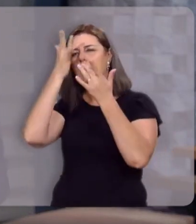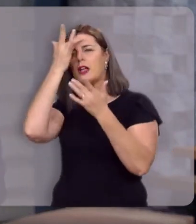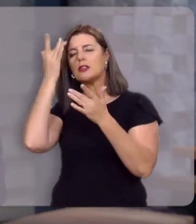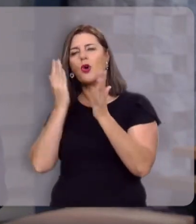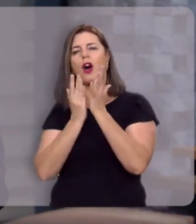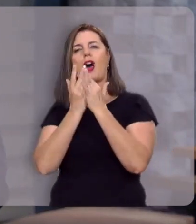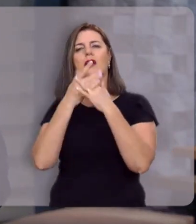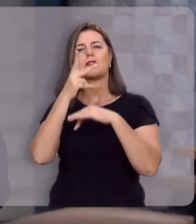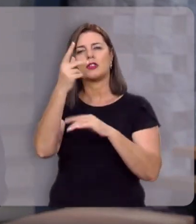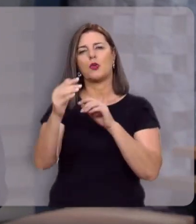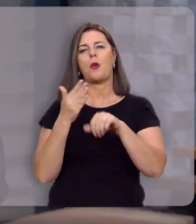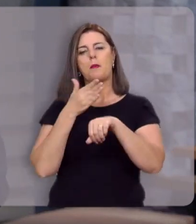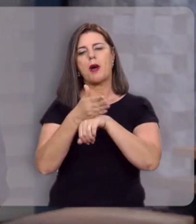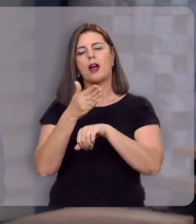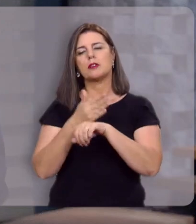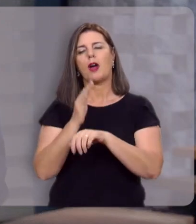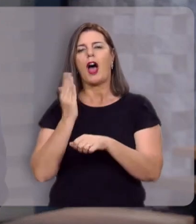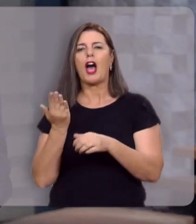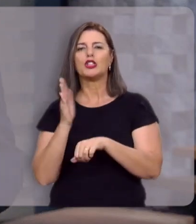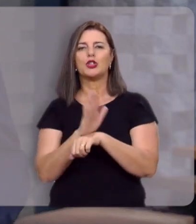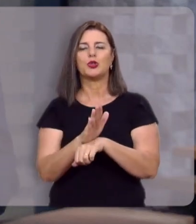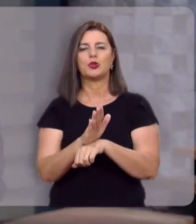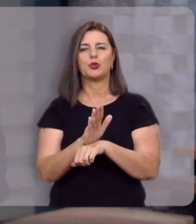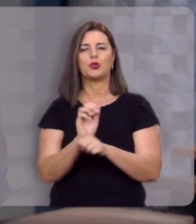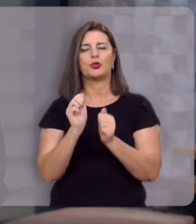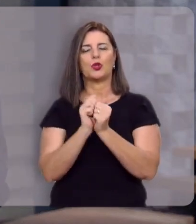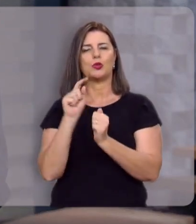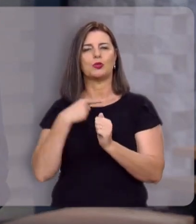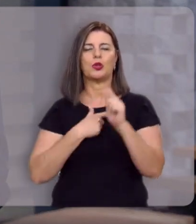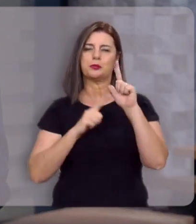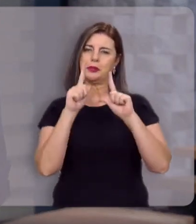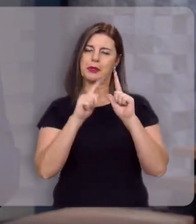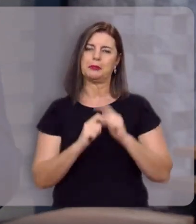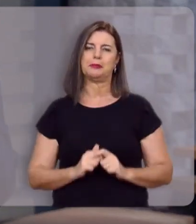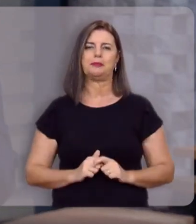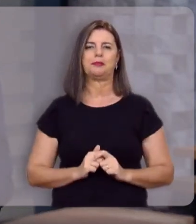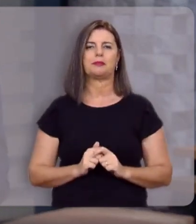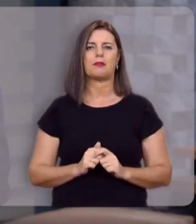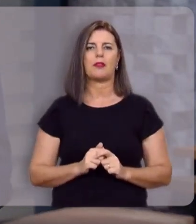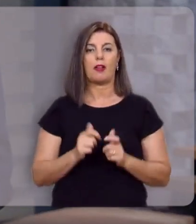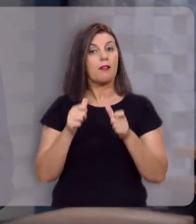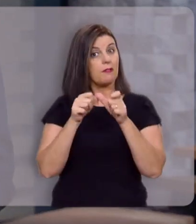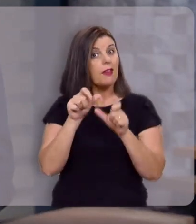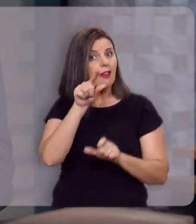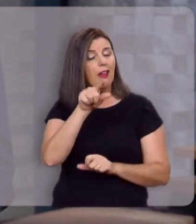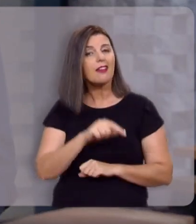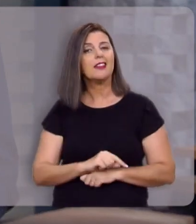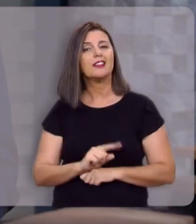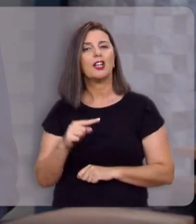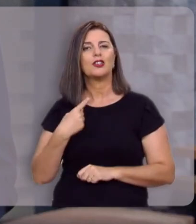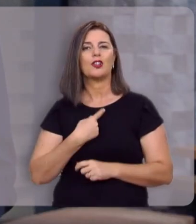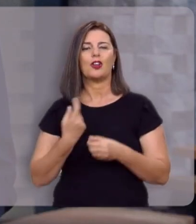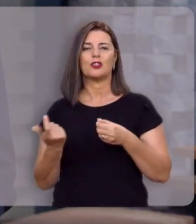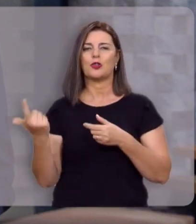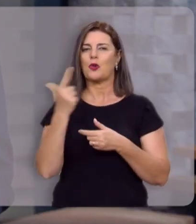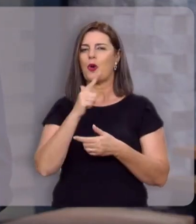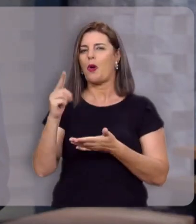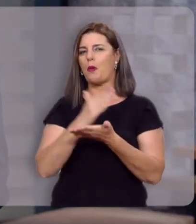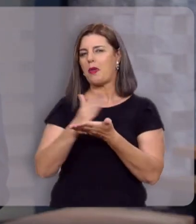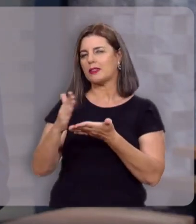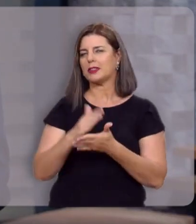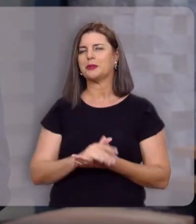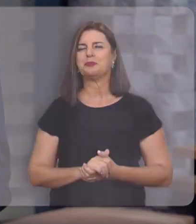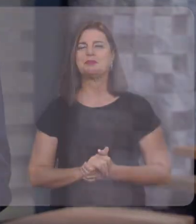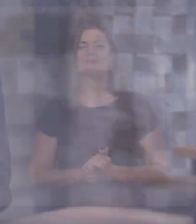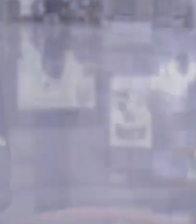vidas por meio da sua participação e colaboração com o nosso programa. Não sai daí, o nosso programa está